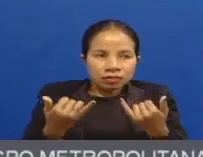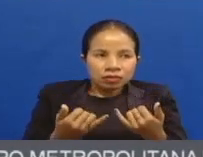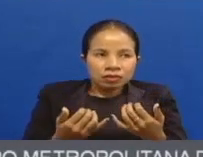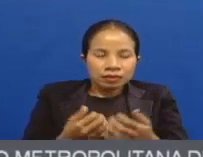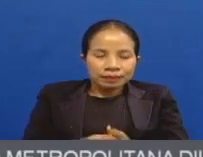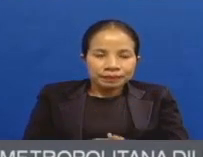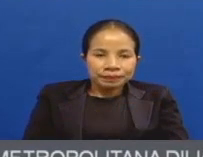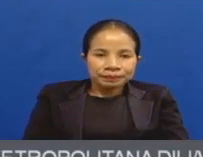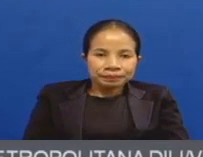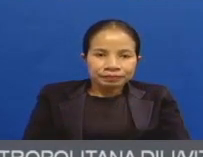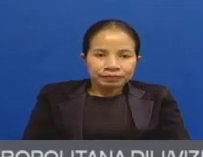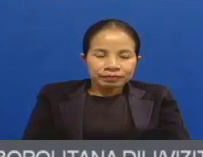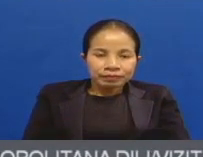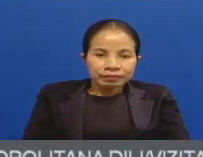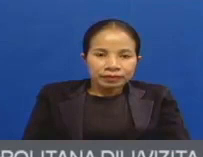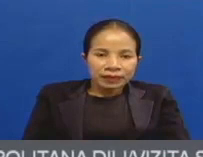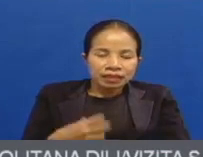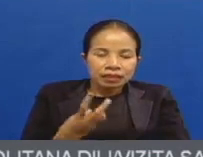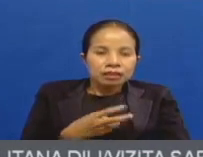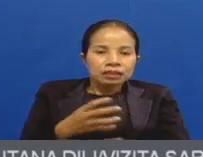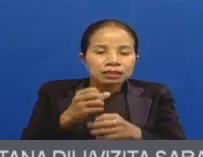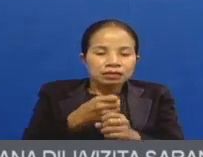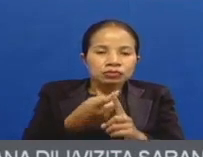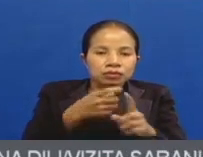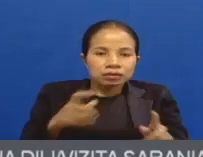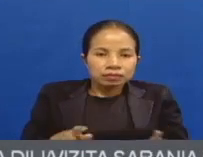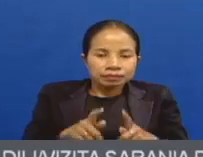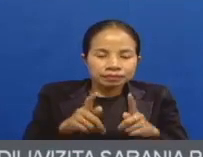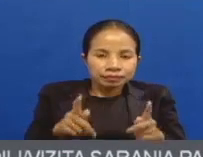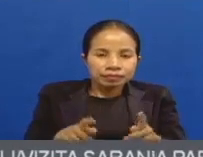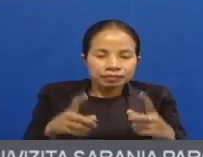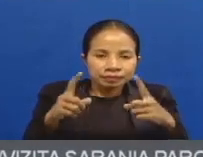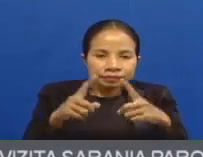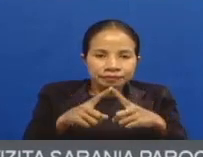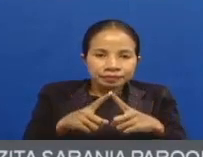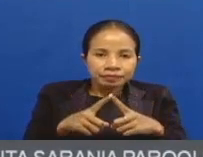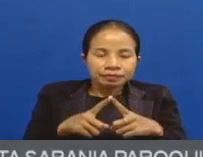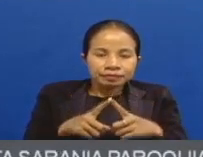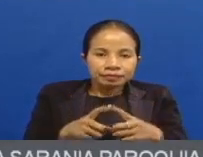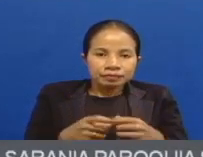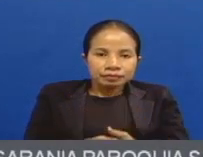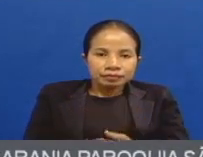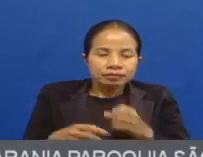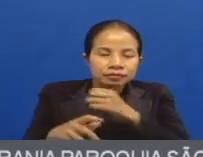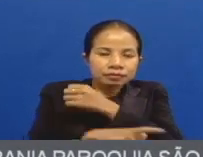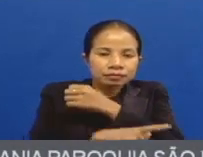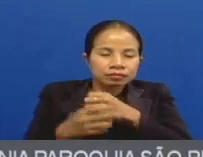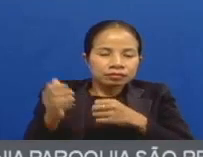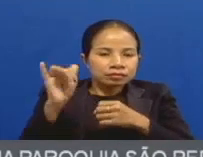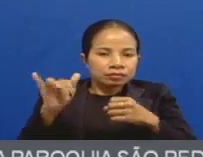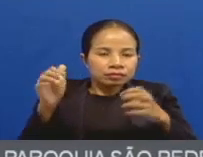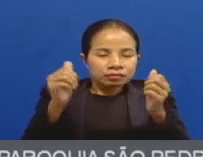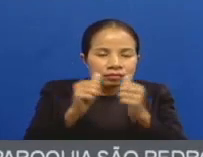ohin. Ita simo denúncia si público ba iha indícios de corrupção sira hamutu ko